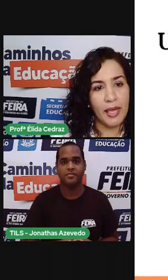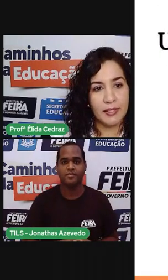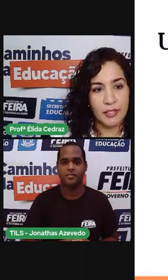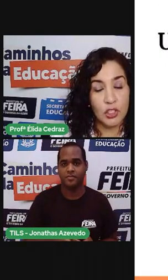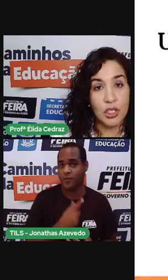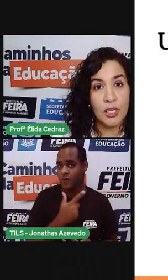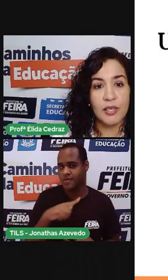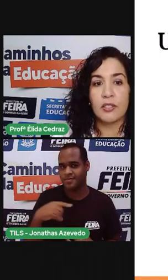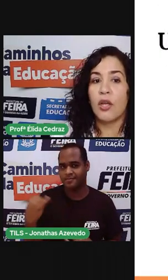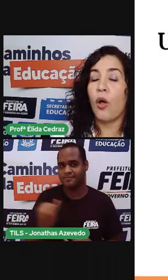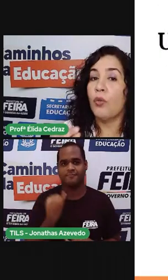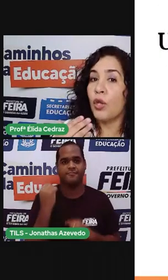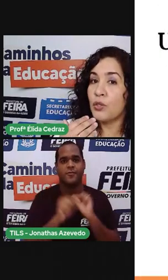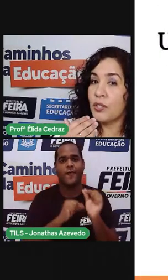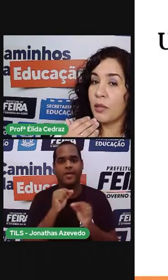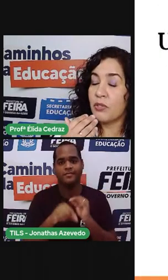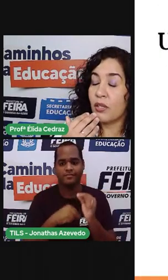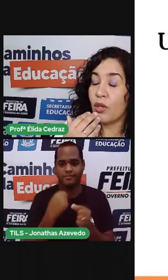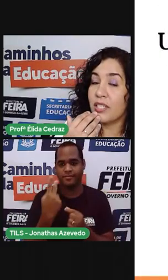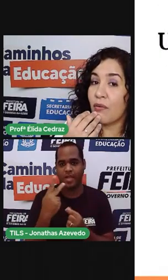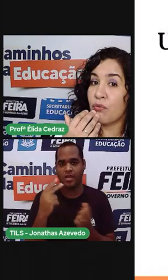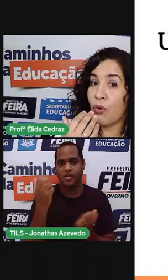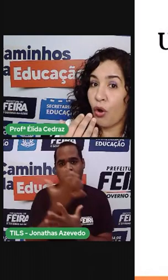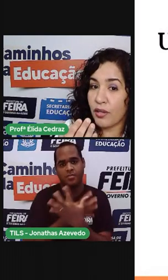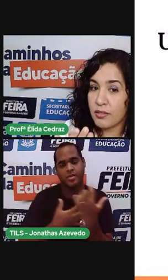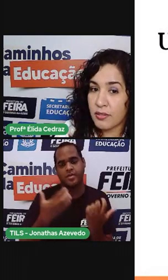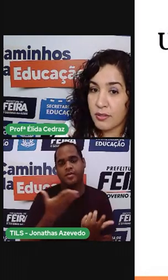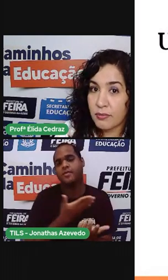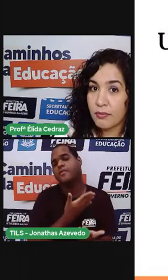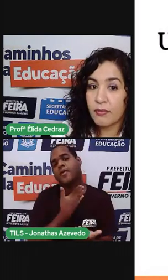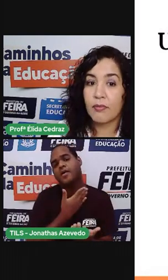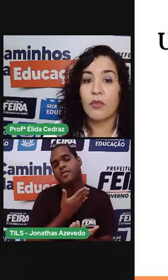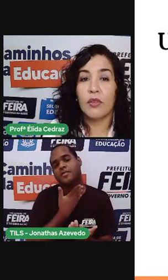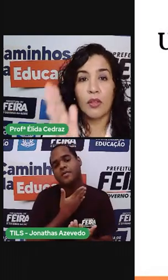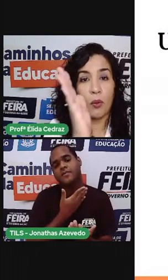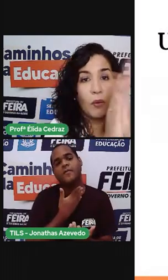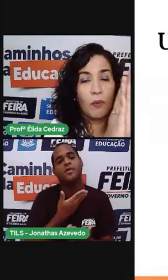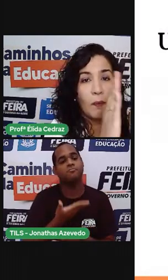Para marcar as cantigas, nós usamos a nossa voz,